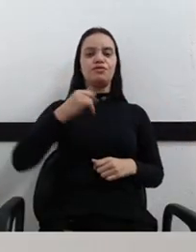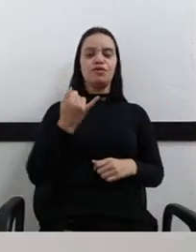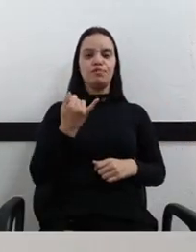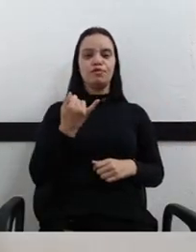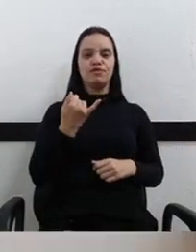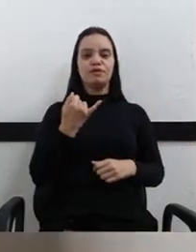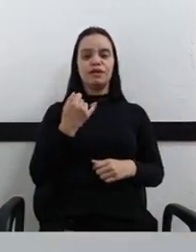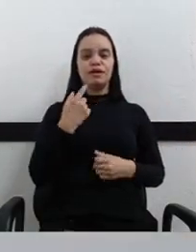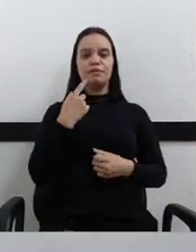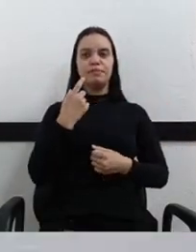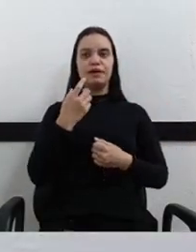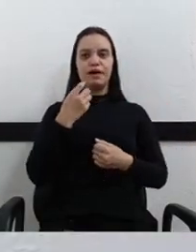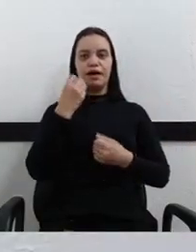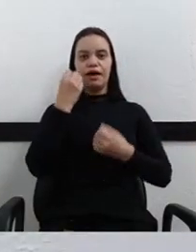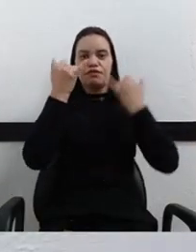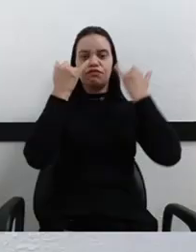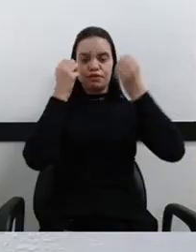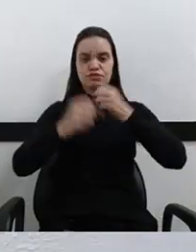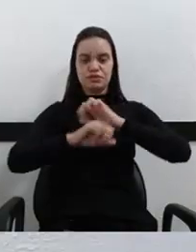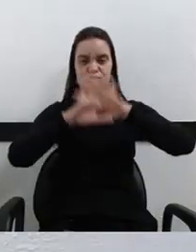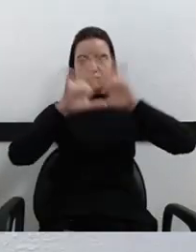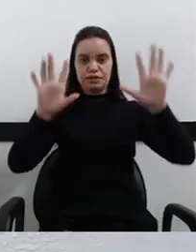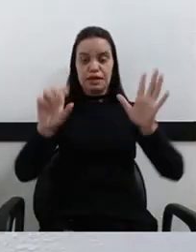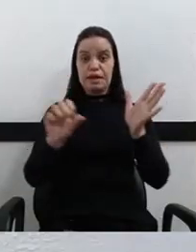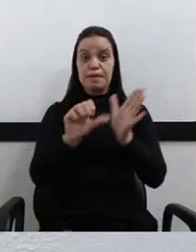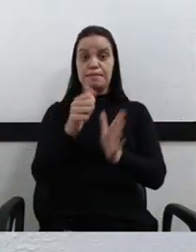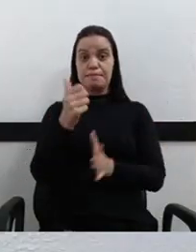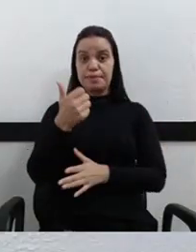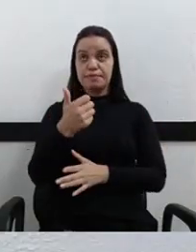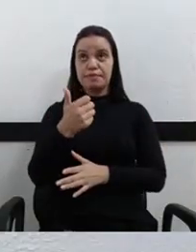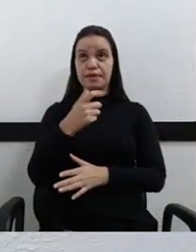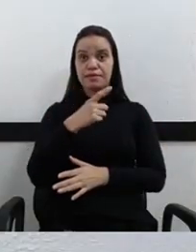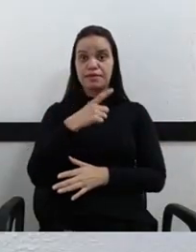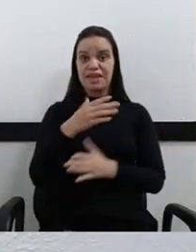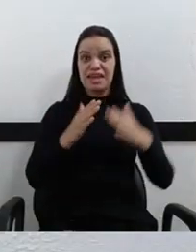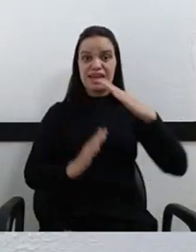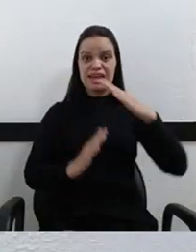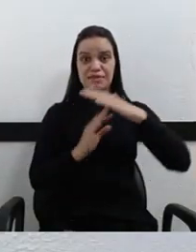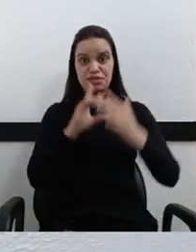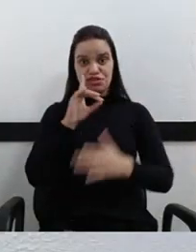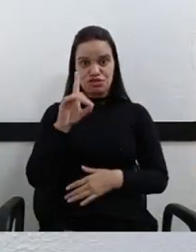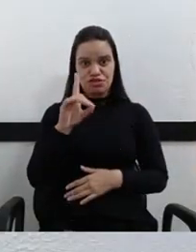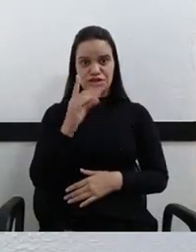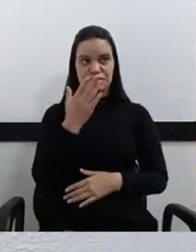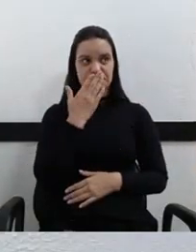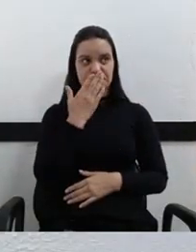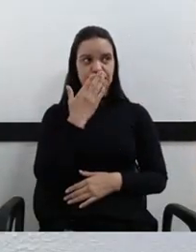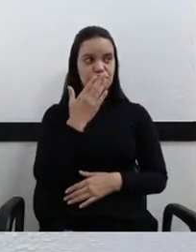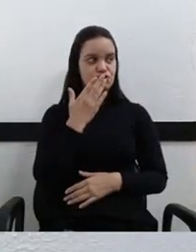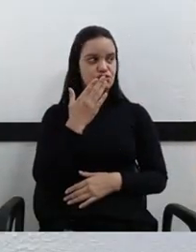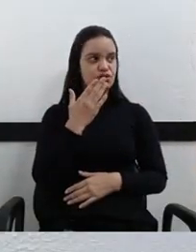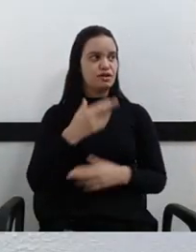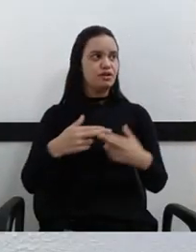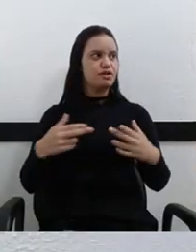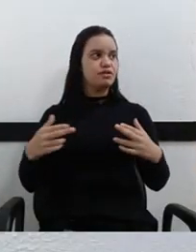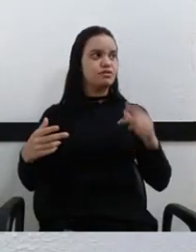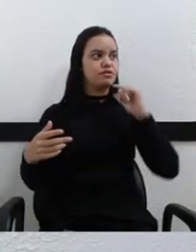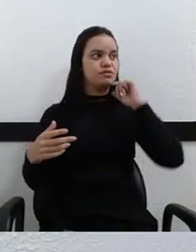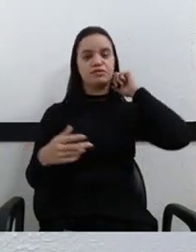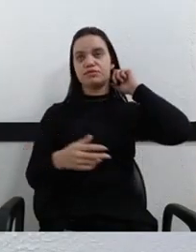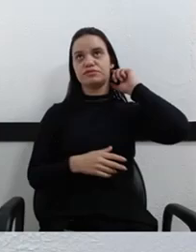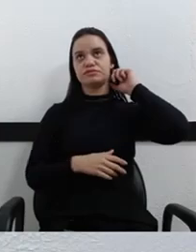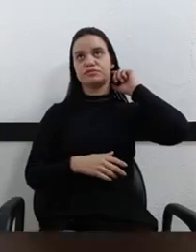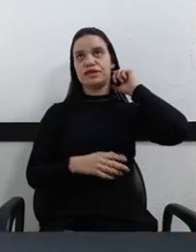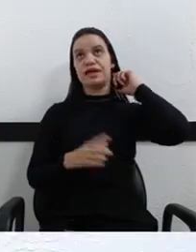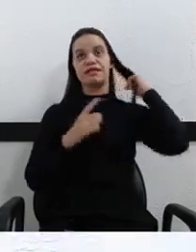votação para fazer alguns esclarecimentos. Primeiro, a gente tem limite de dias para pedir compensação hoje, que são os dias úteis. Não,